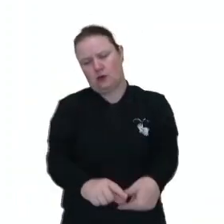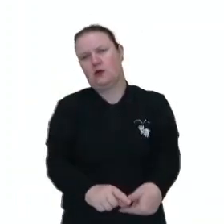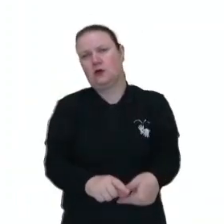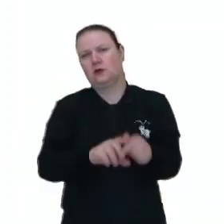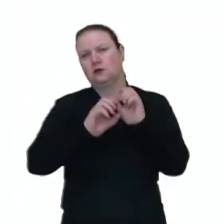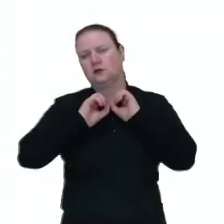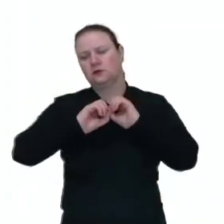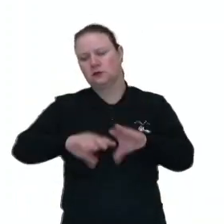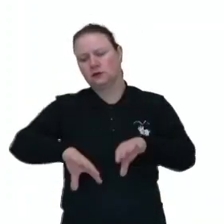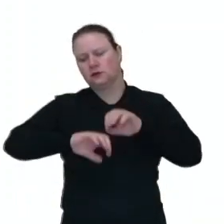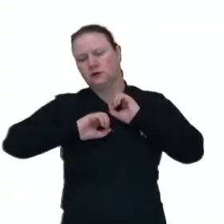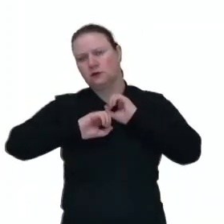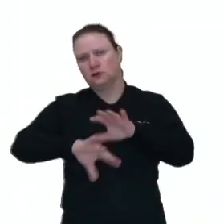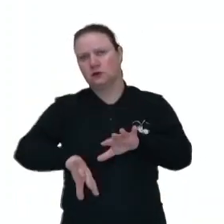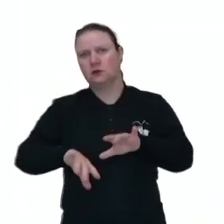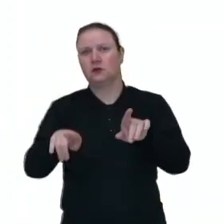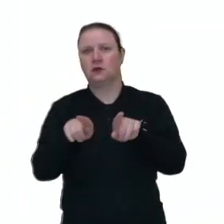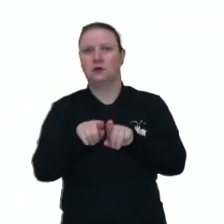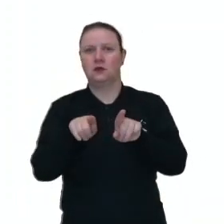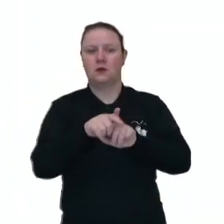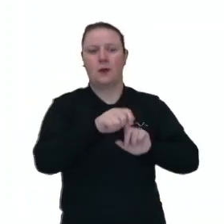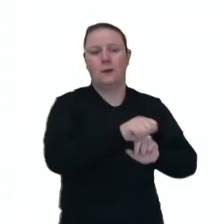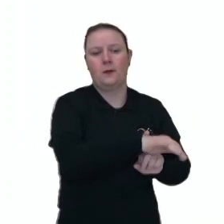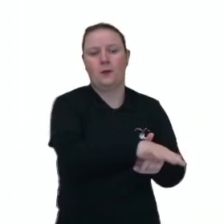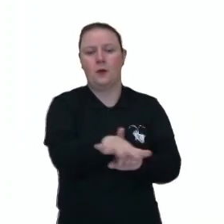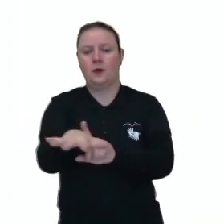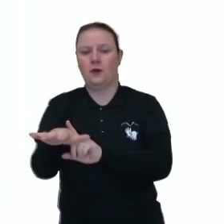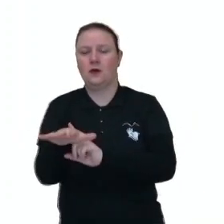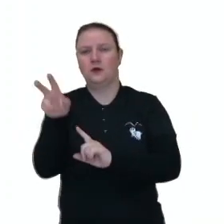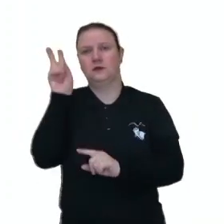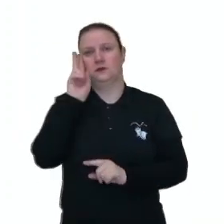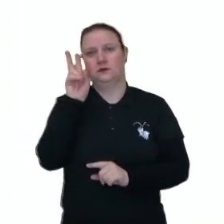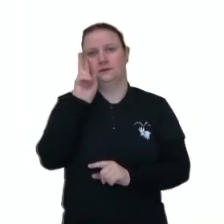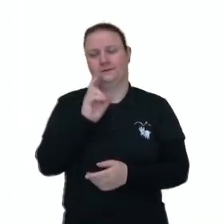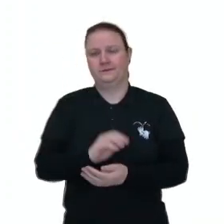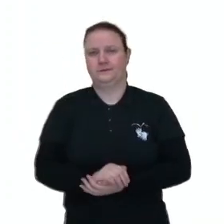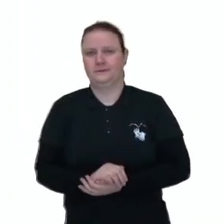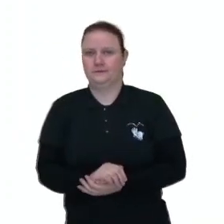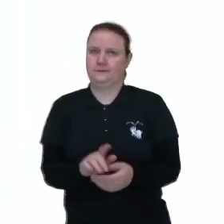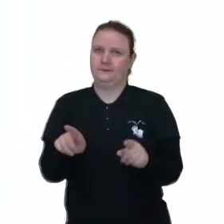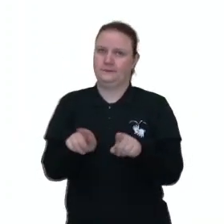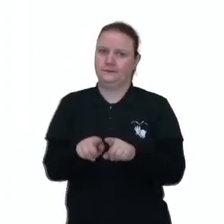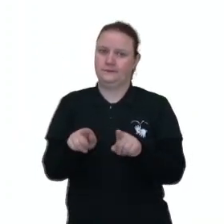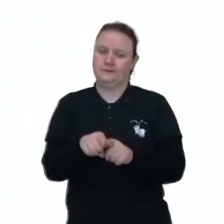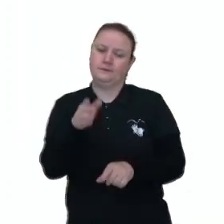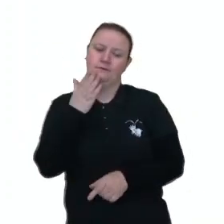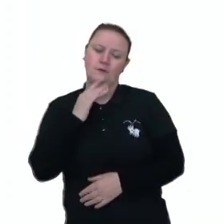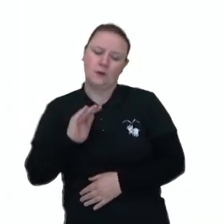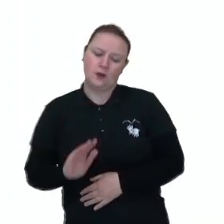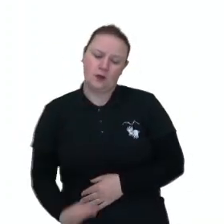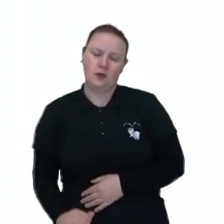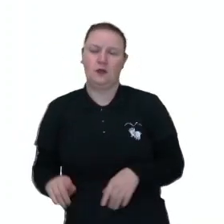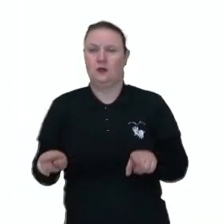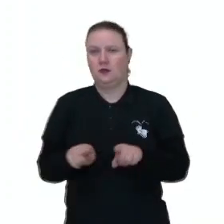atrás, as histórias populares. A contação, tanto para a criança quanto para o